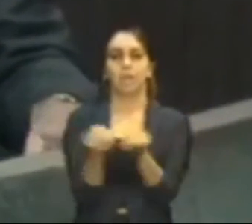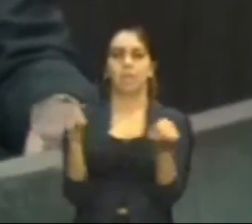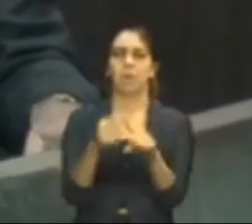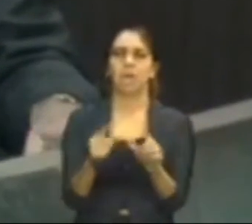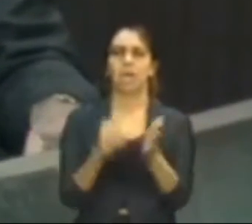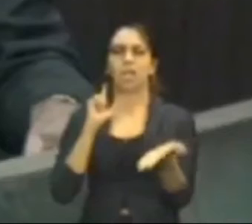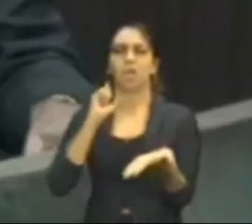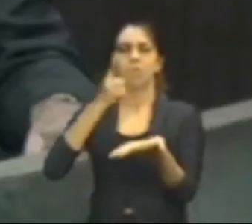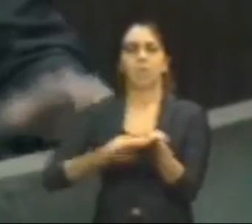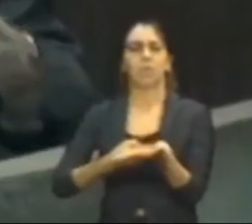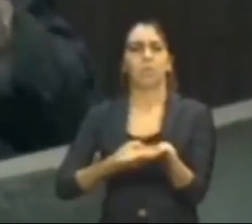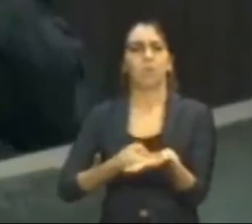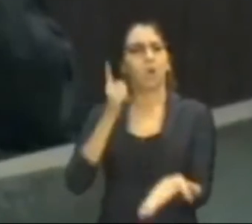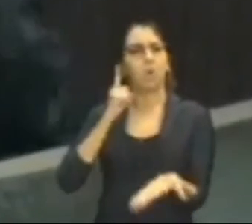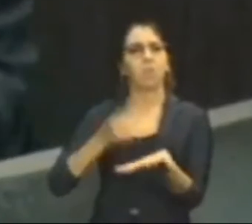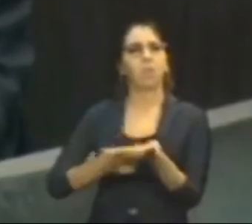um pacto,